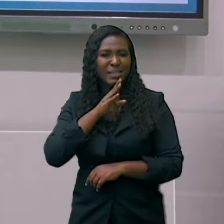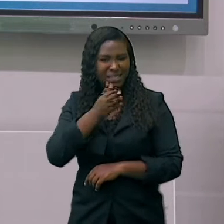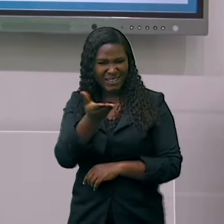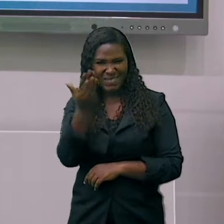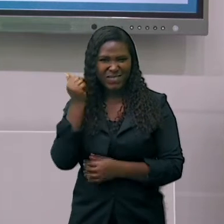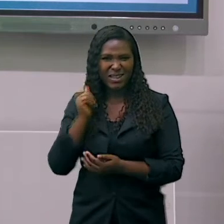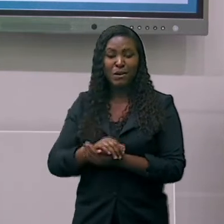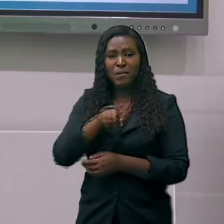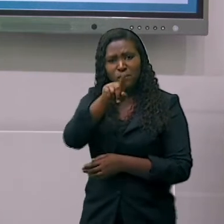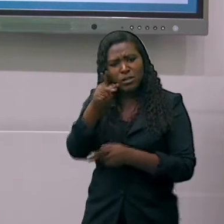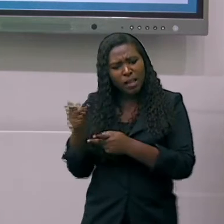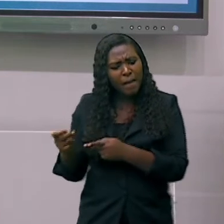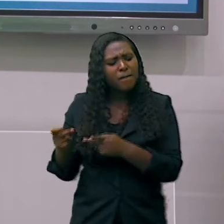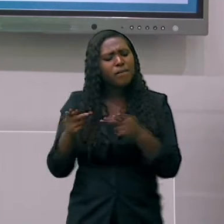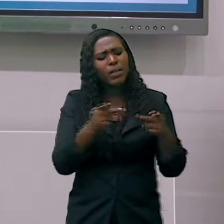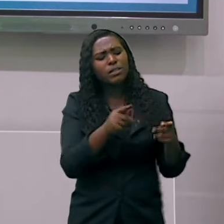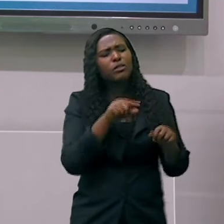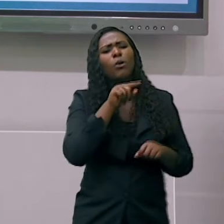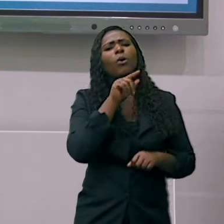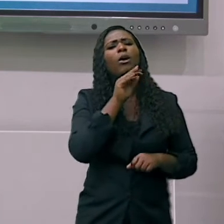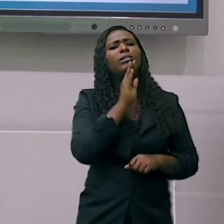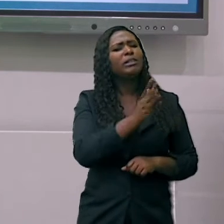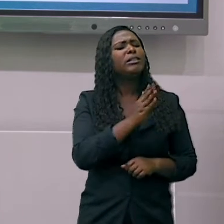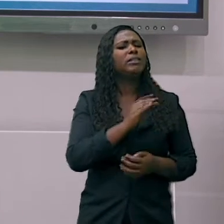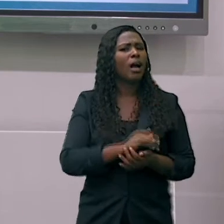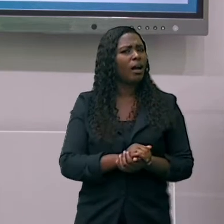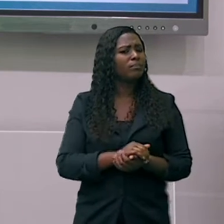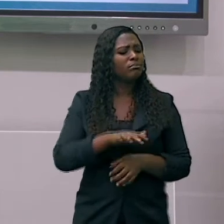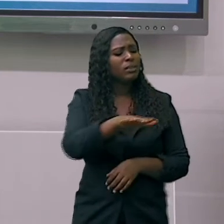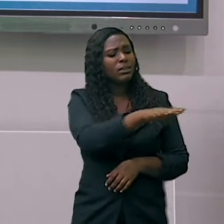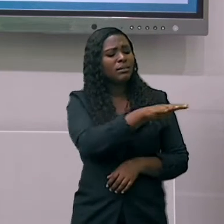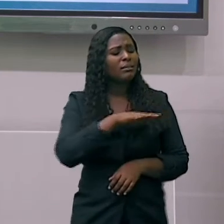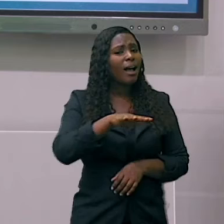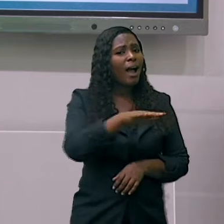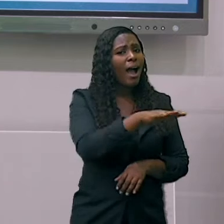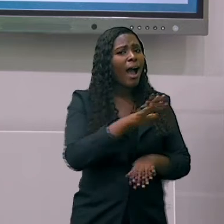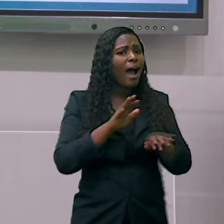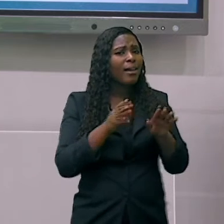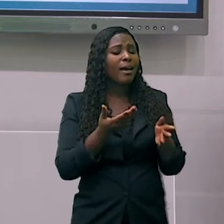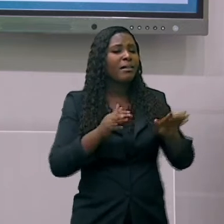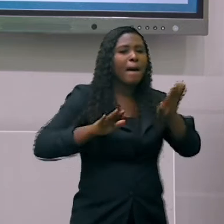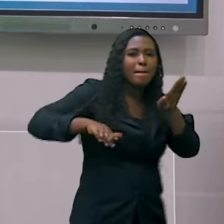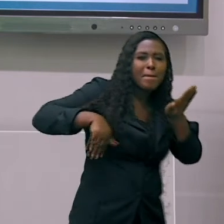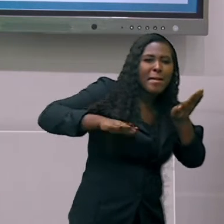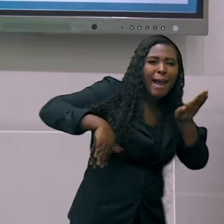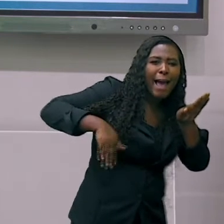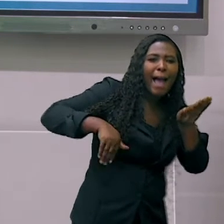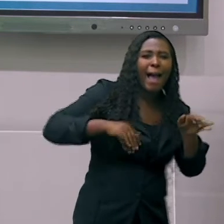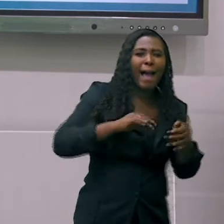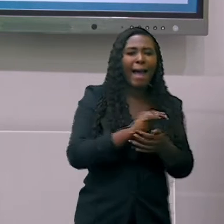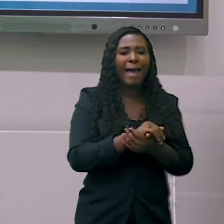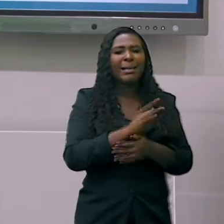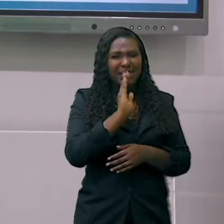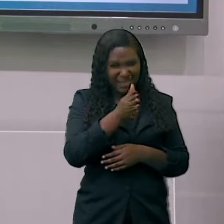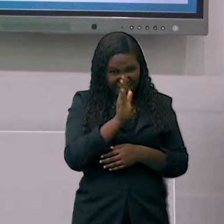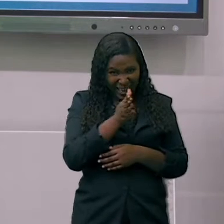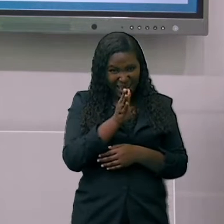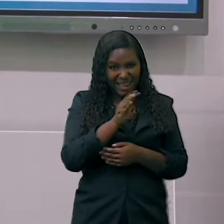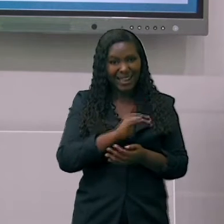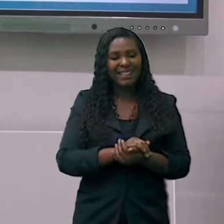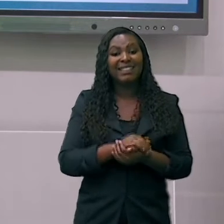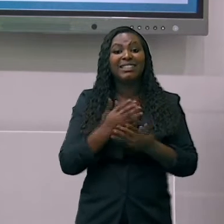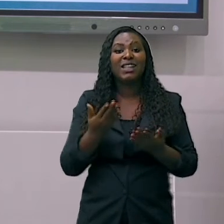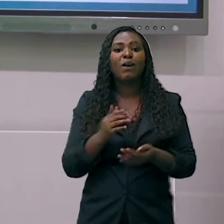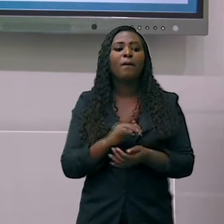alguma área litorânea? Quais são as características principais de